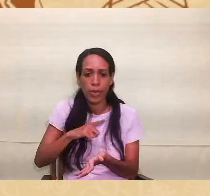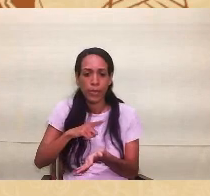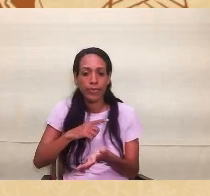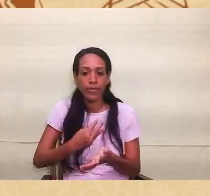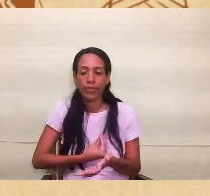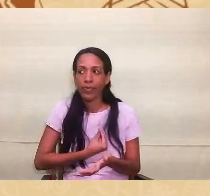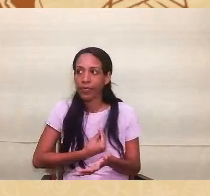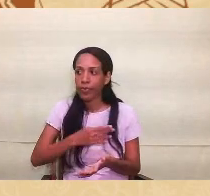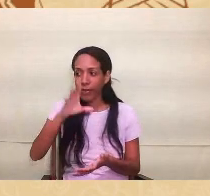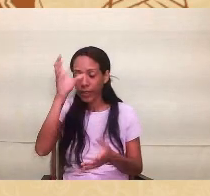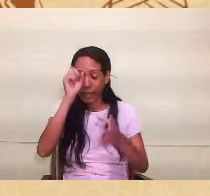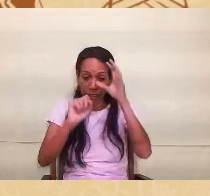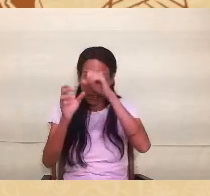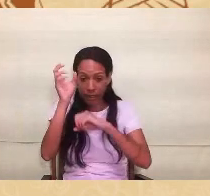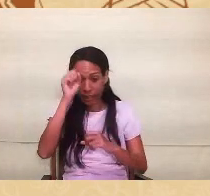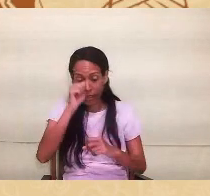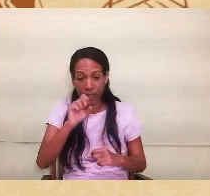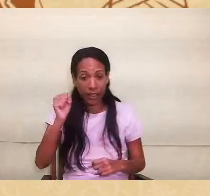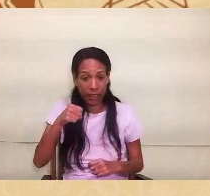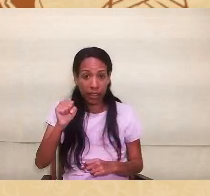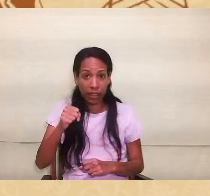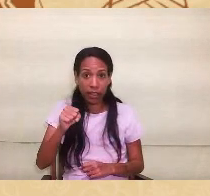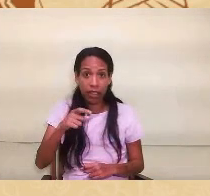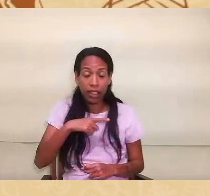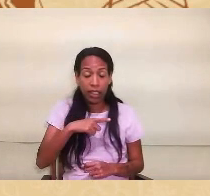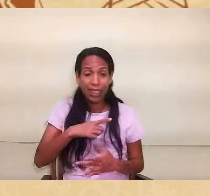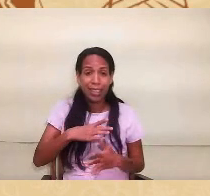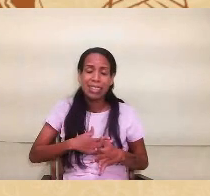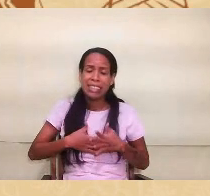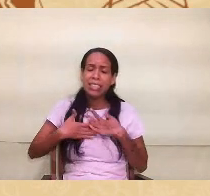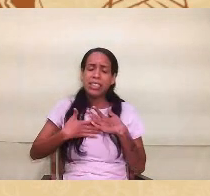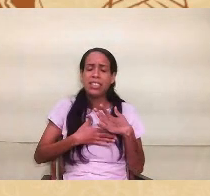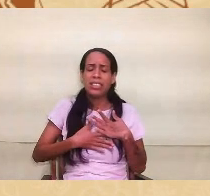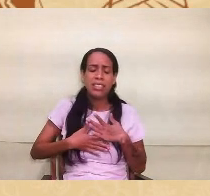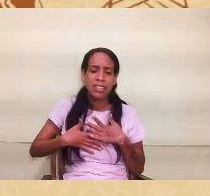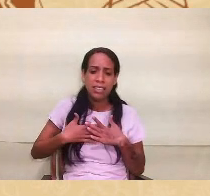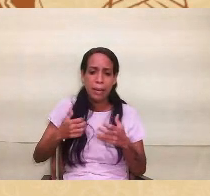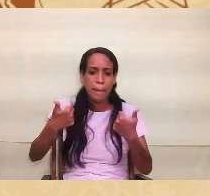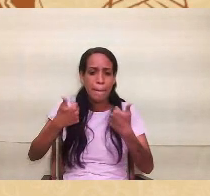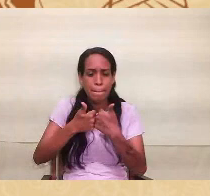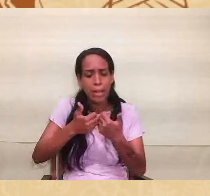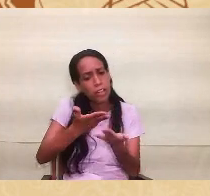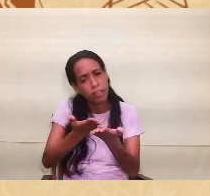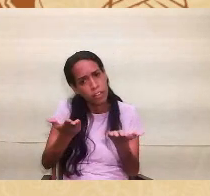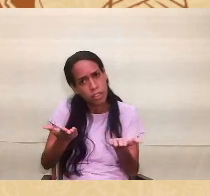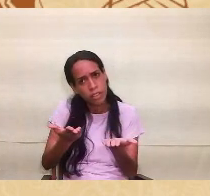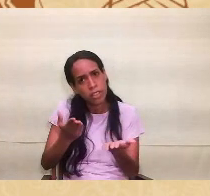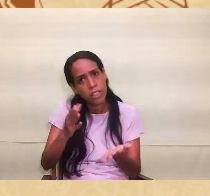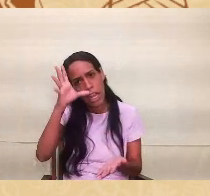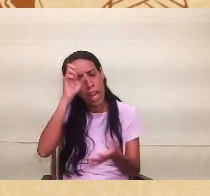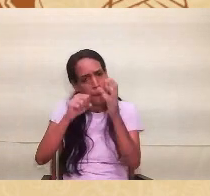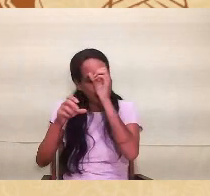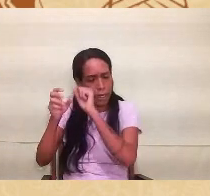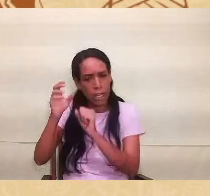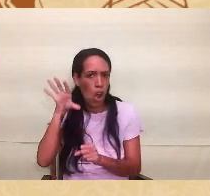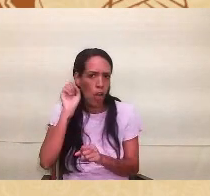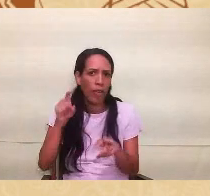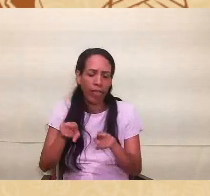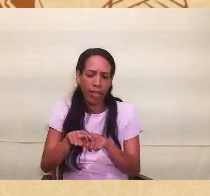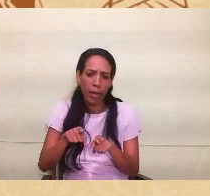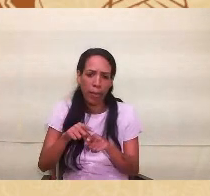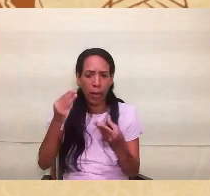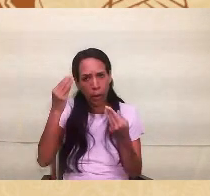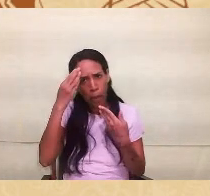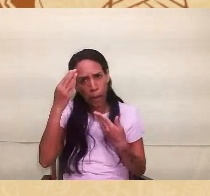de aprendizado. Assim, eu tenho uma honra de estar perto de você, de aprender e de ouvi-lo, Cazé.